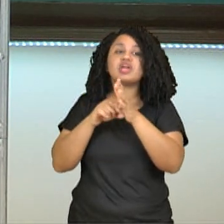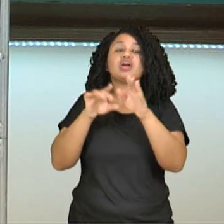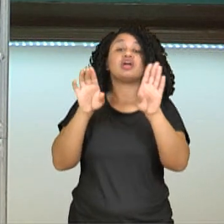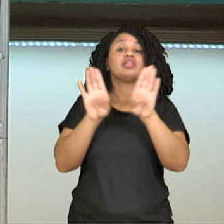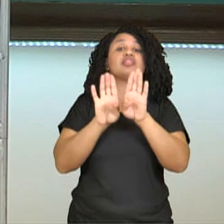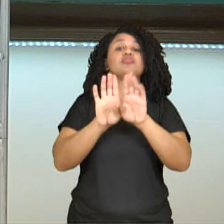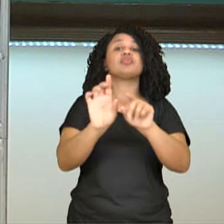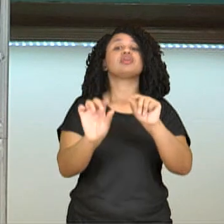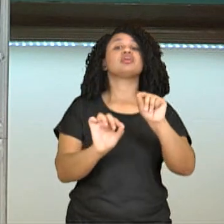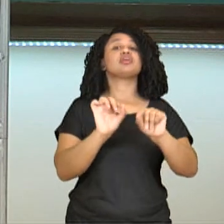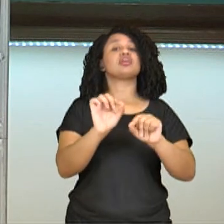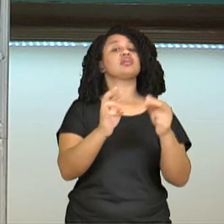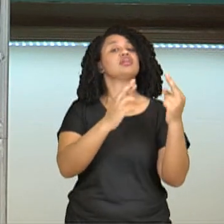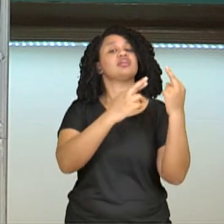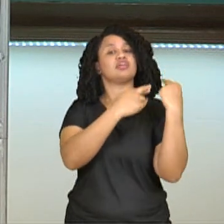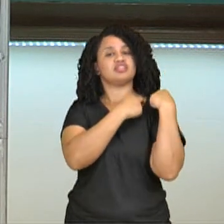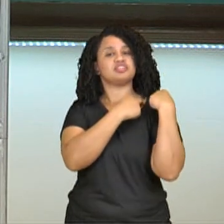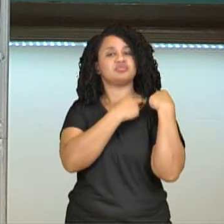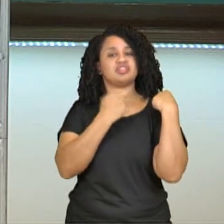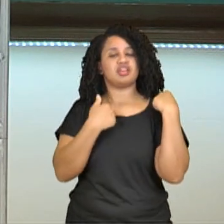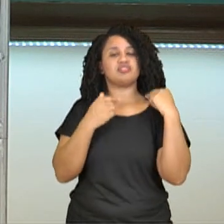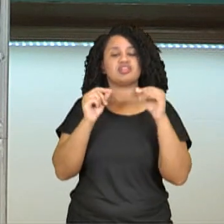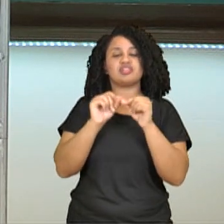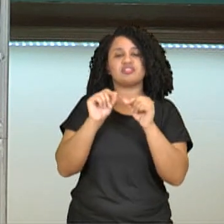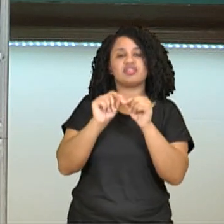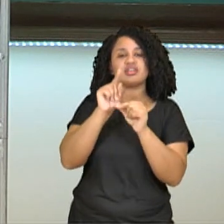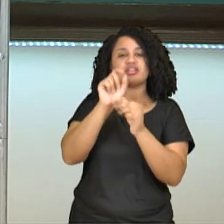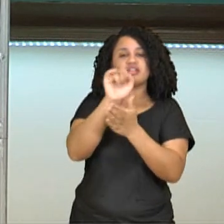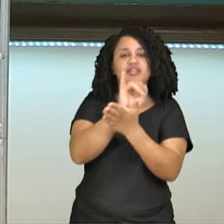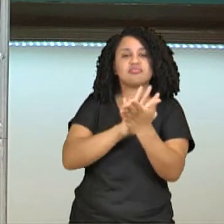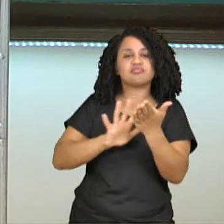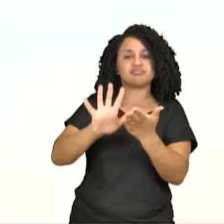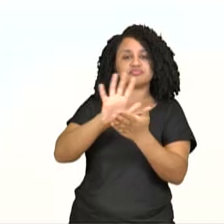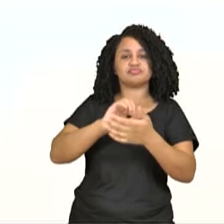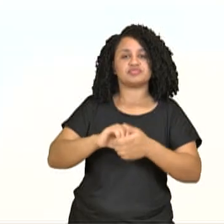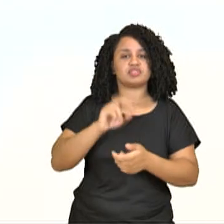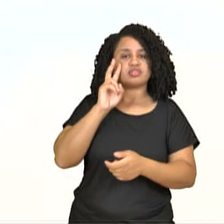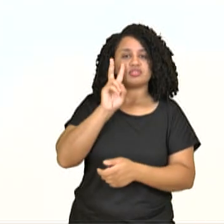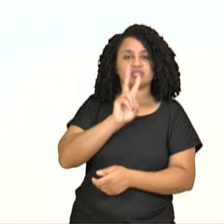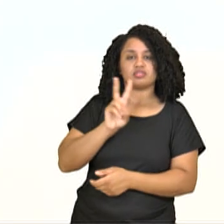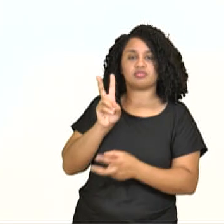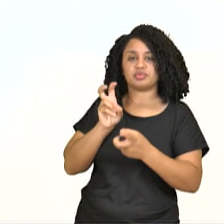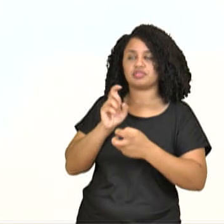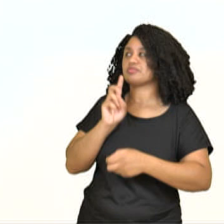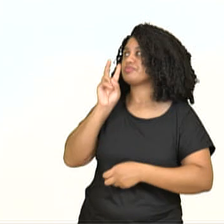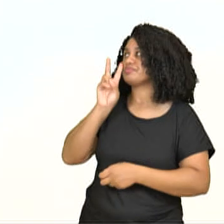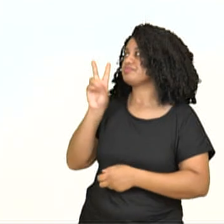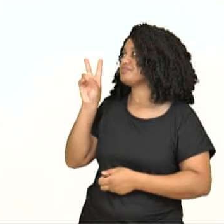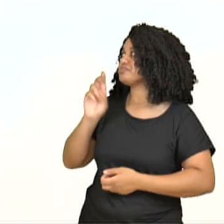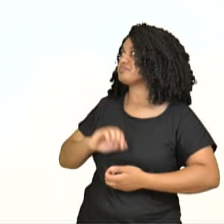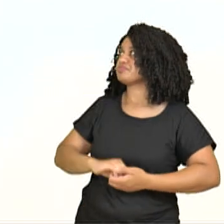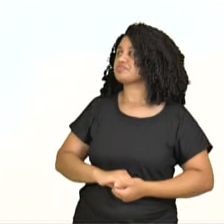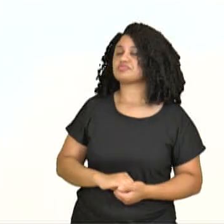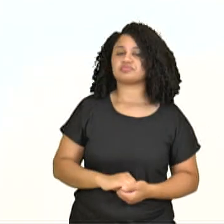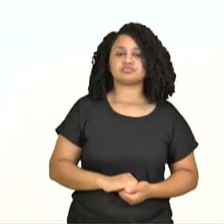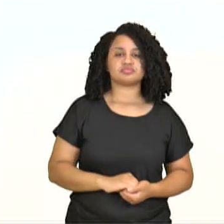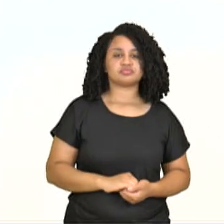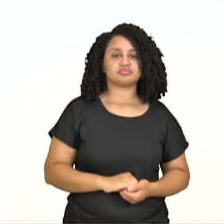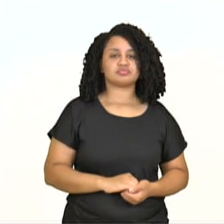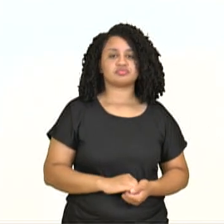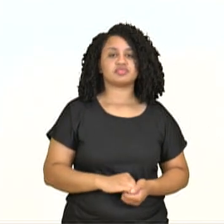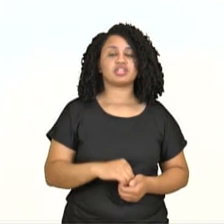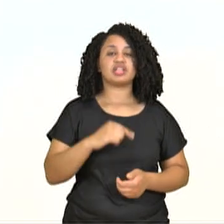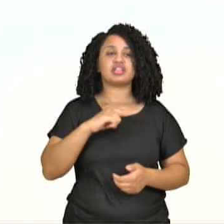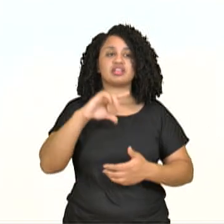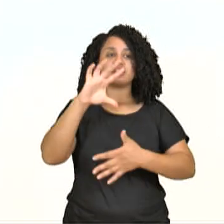responsável pela construção daquela imagem cartográfica. Olhando na tela, nós temos ali um mapa do Brasil, cujo título é